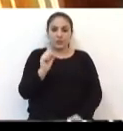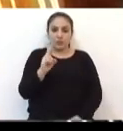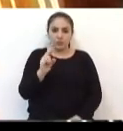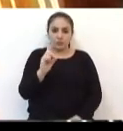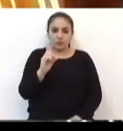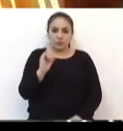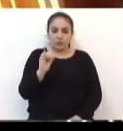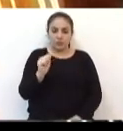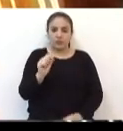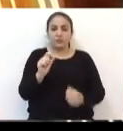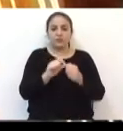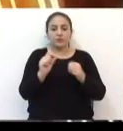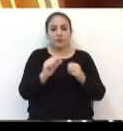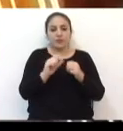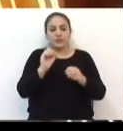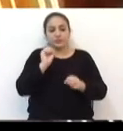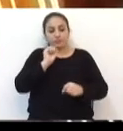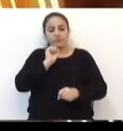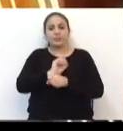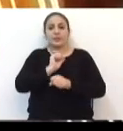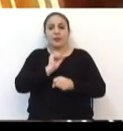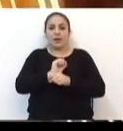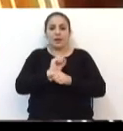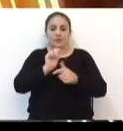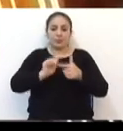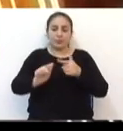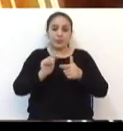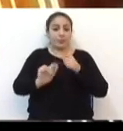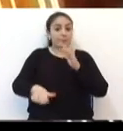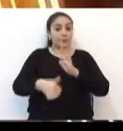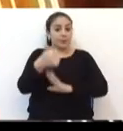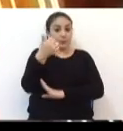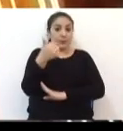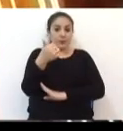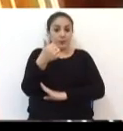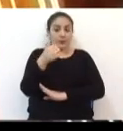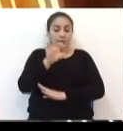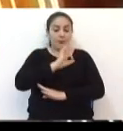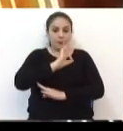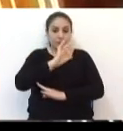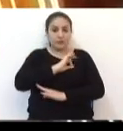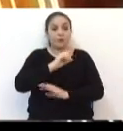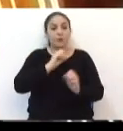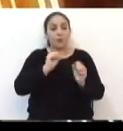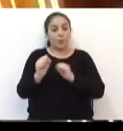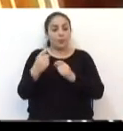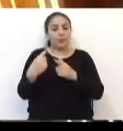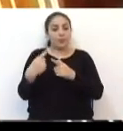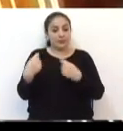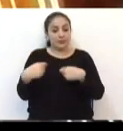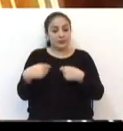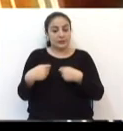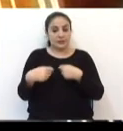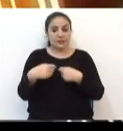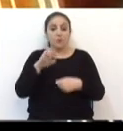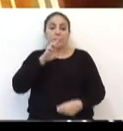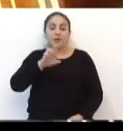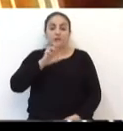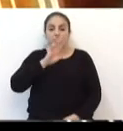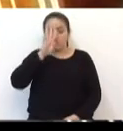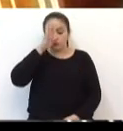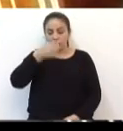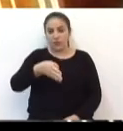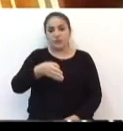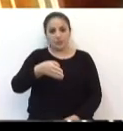custódia vem fazer é frear esse ímpeto, primeiro, da autoridade policial, porque ela tem que dar uma satisfação direta e imediata